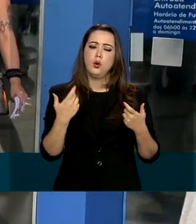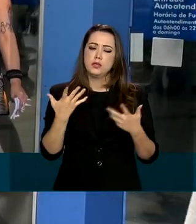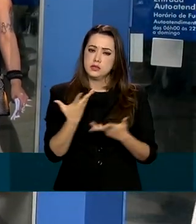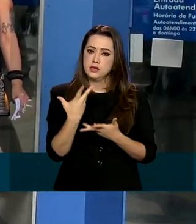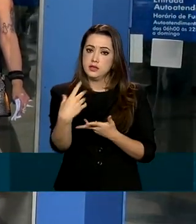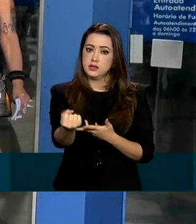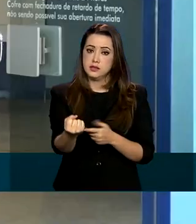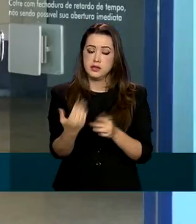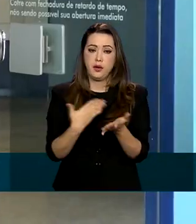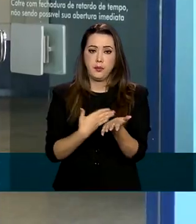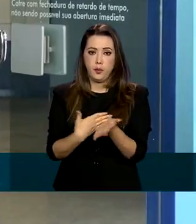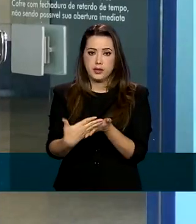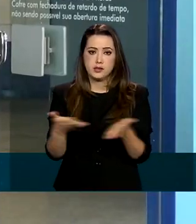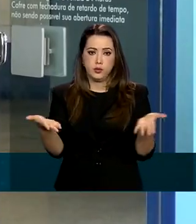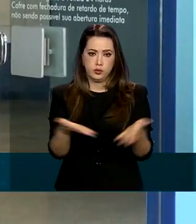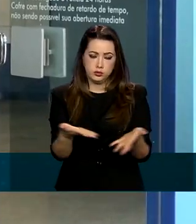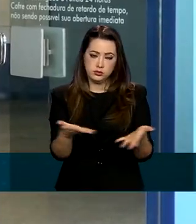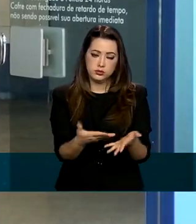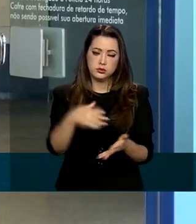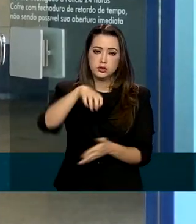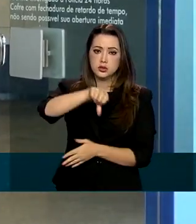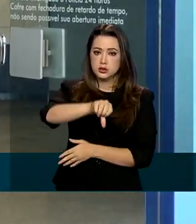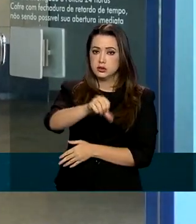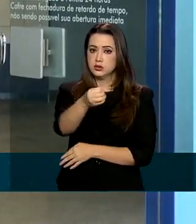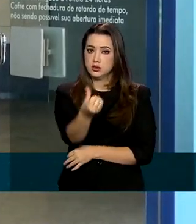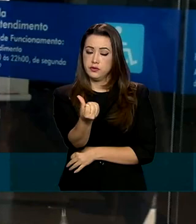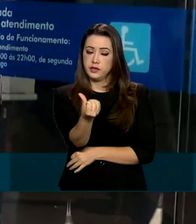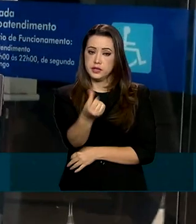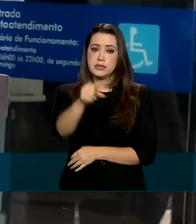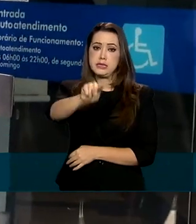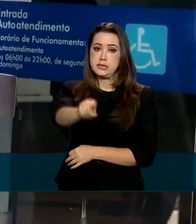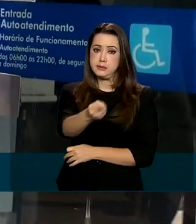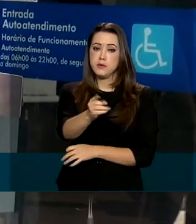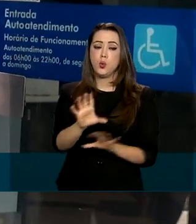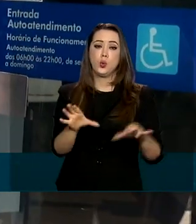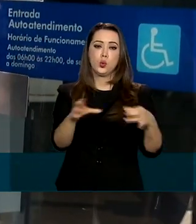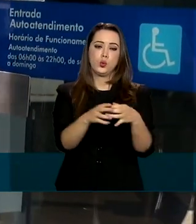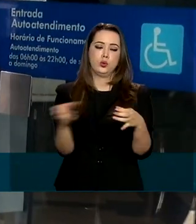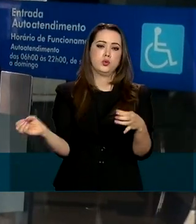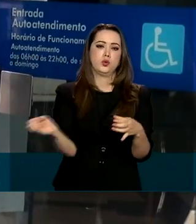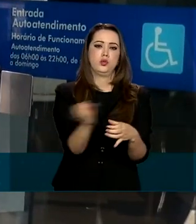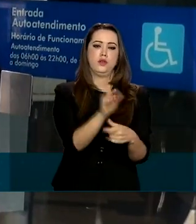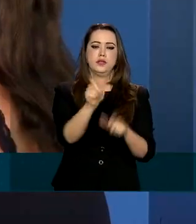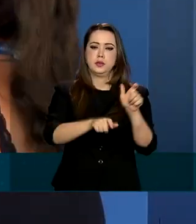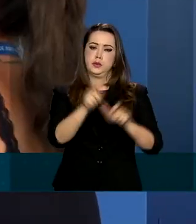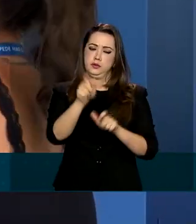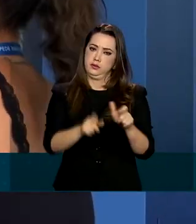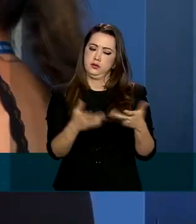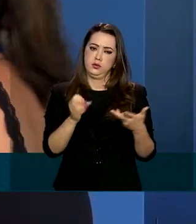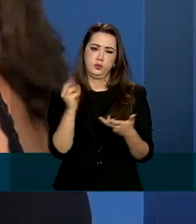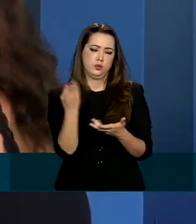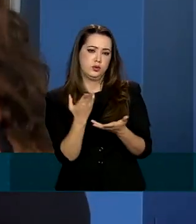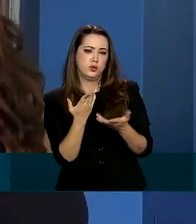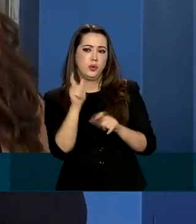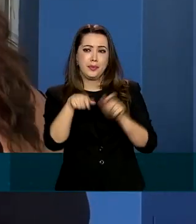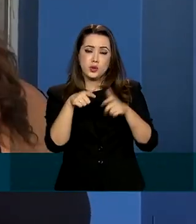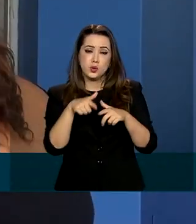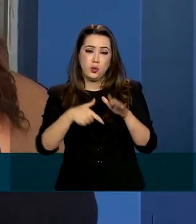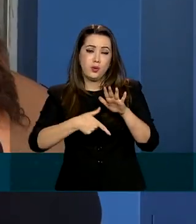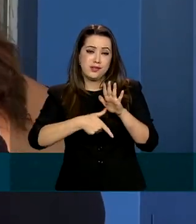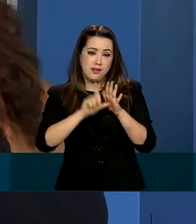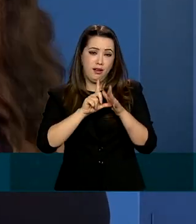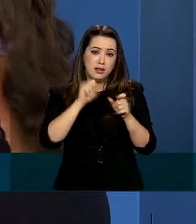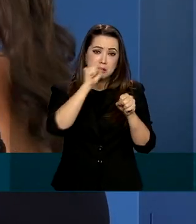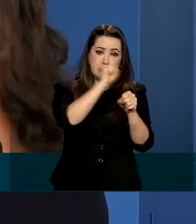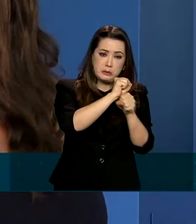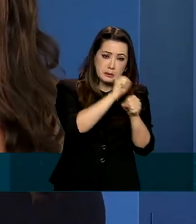devem receber o auxílio a partir de hoje 96 mil estão no grupo de novos beneficiários ou trabalhadores